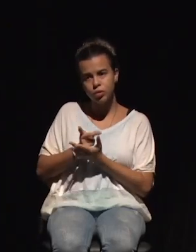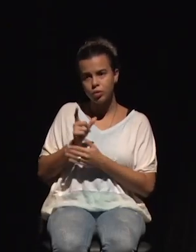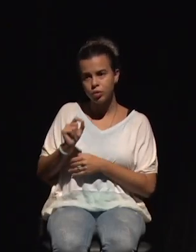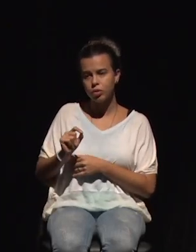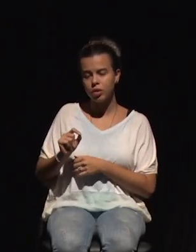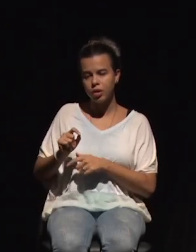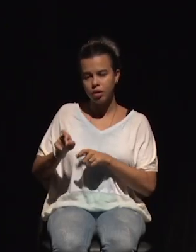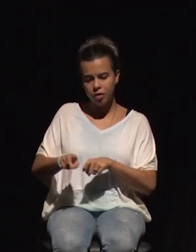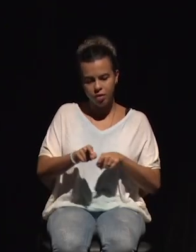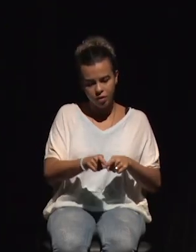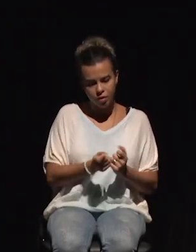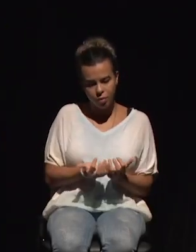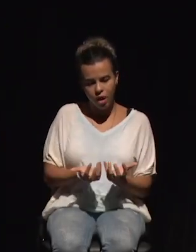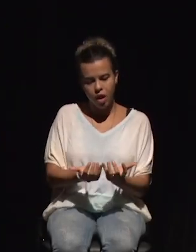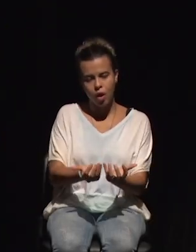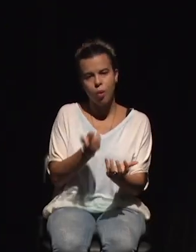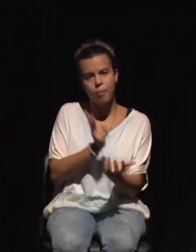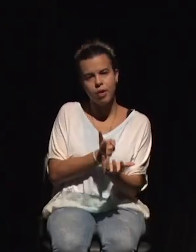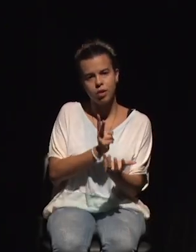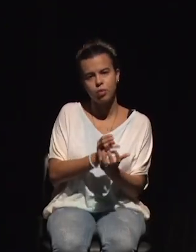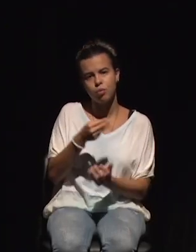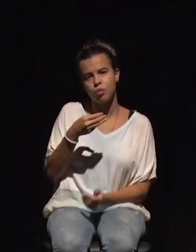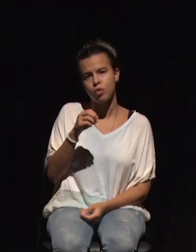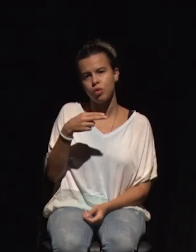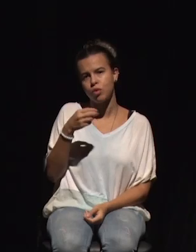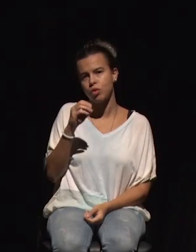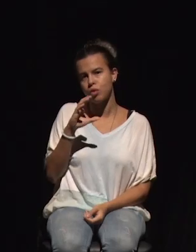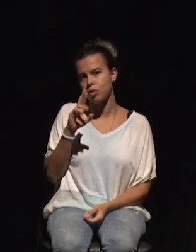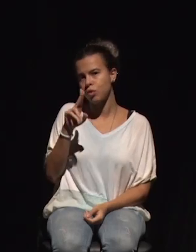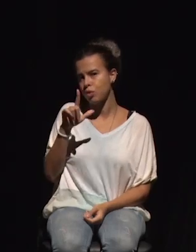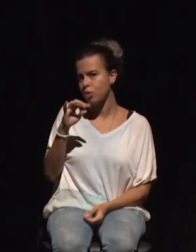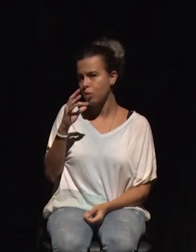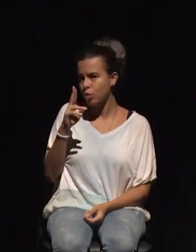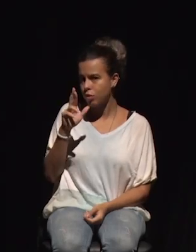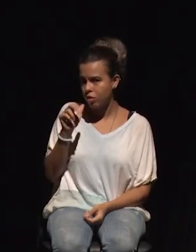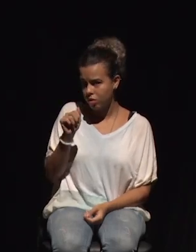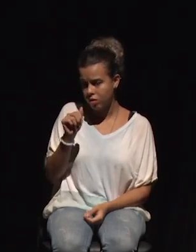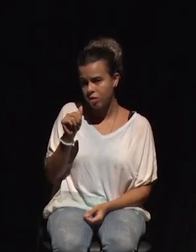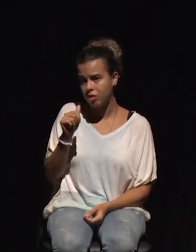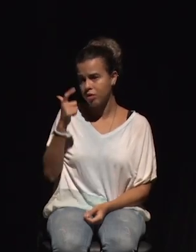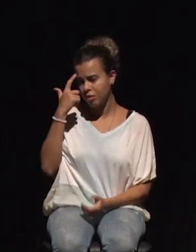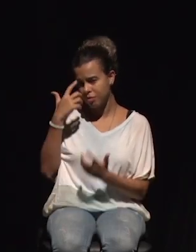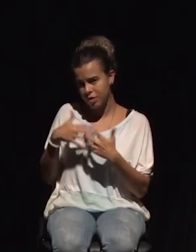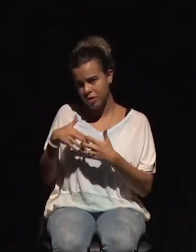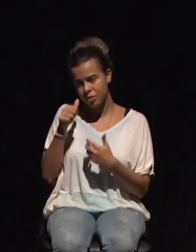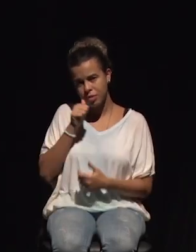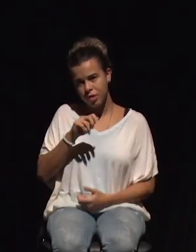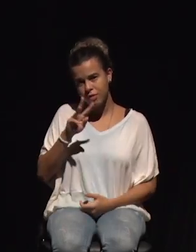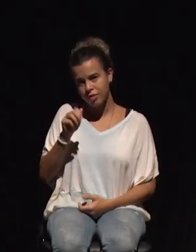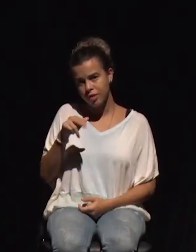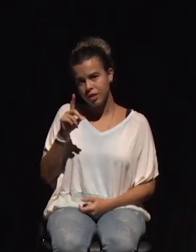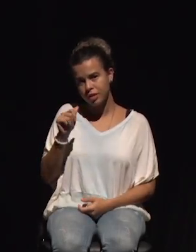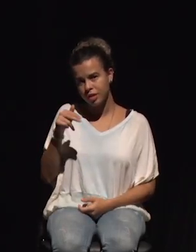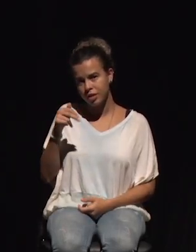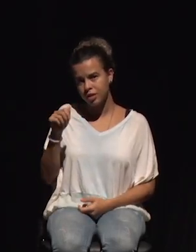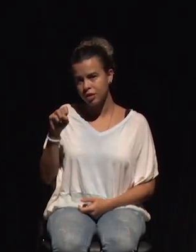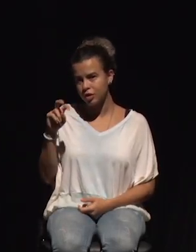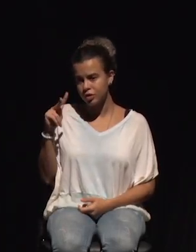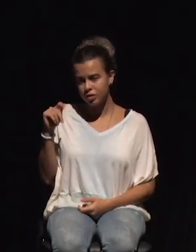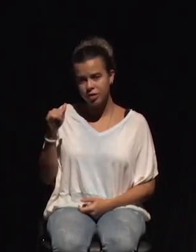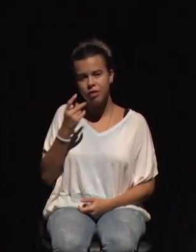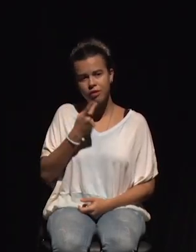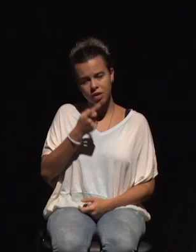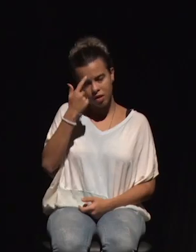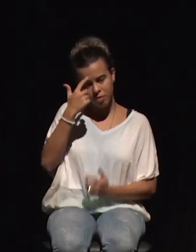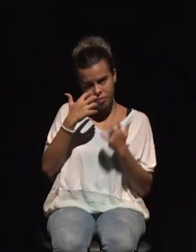monoculturas nessa palavra é bastante interessante tenha pensadora vandana shiva que fala da monocultura da mente